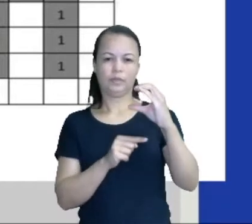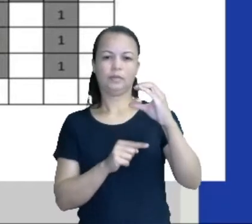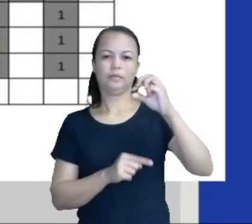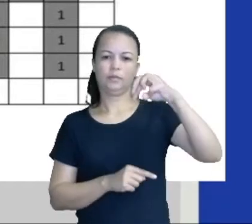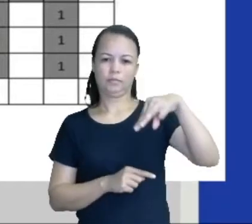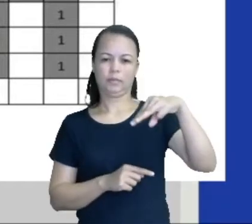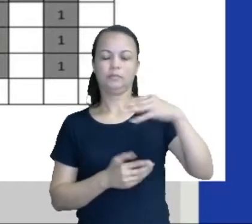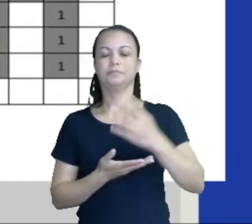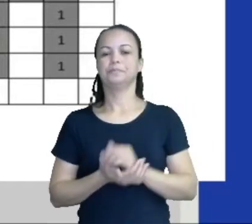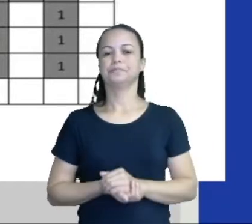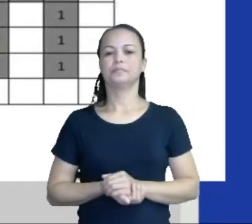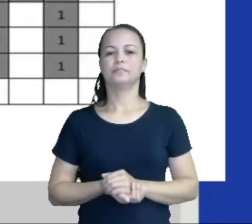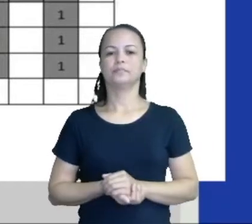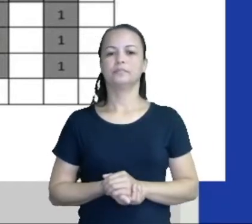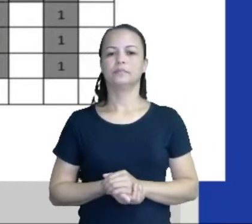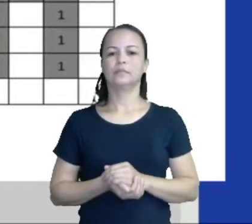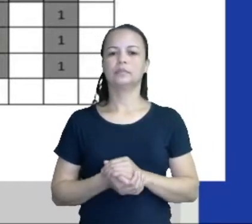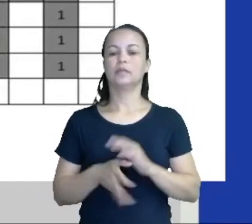Então,